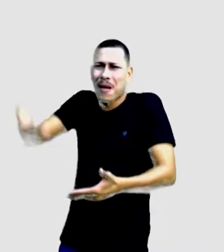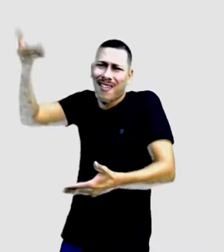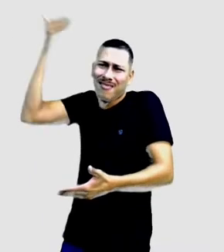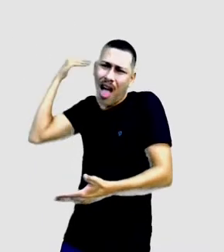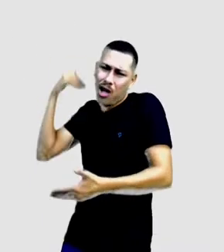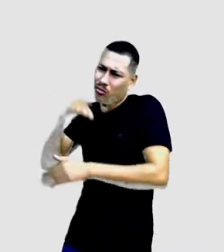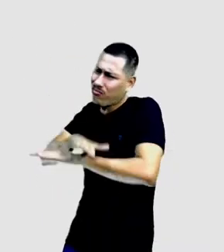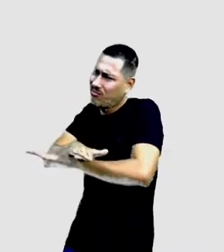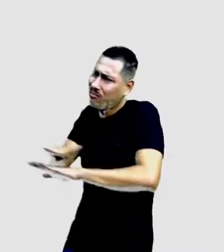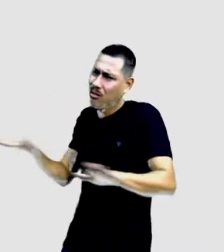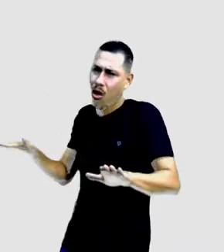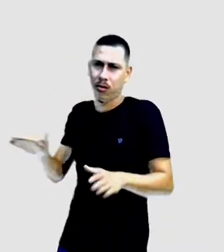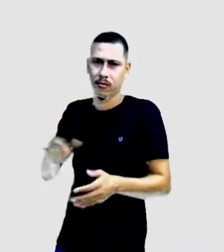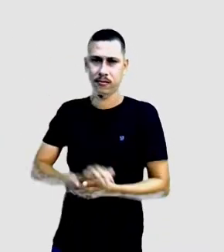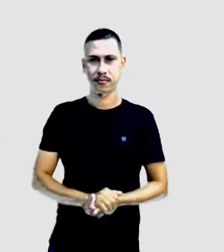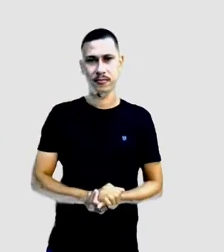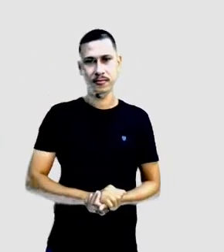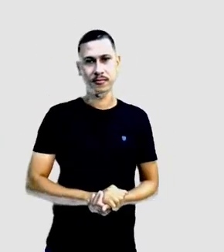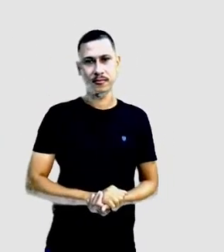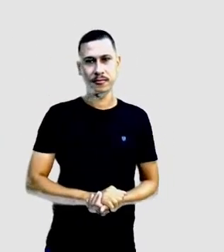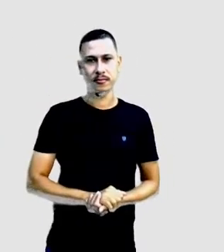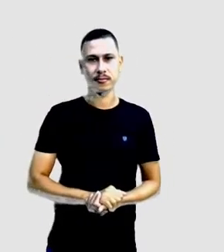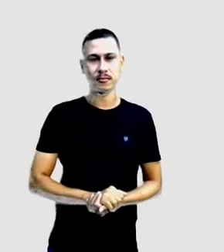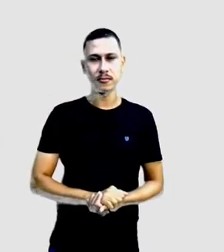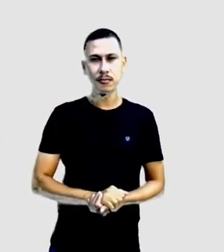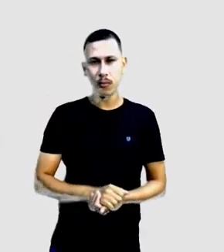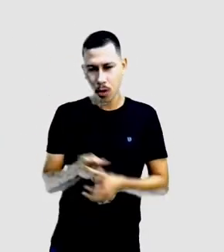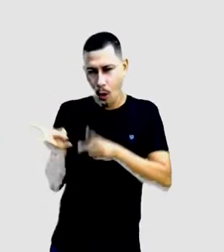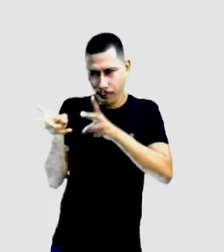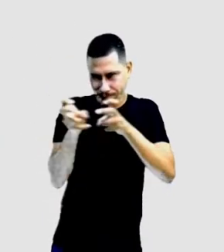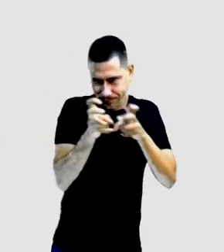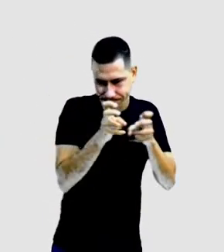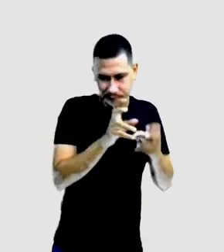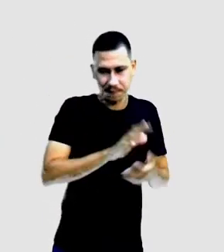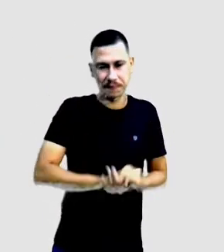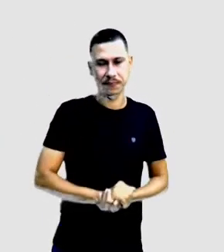enfim, de Alice Ruiz, né, gente? Então, olha só,